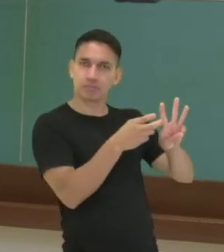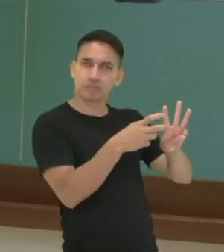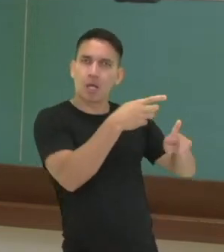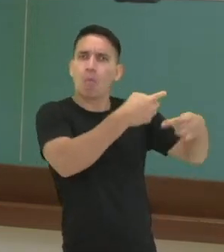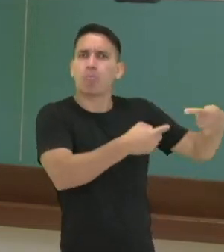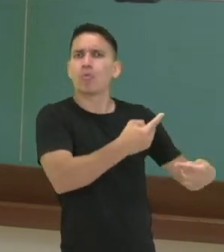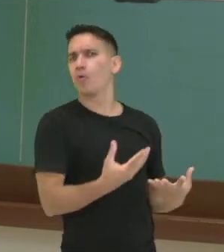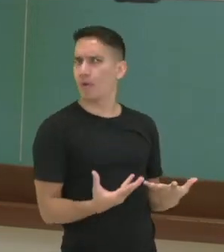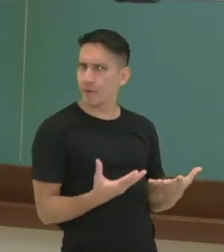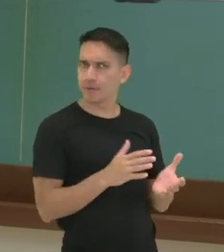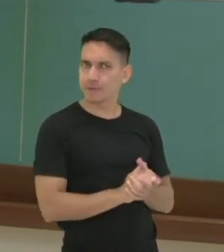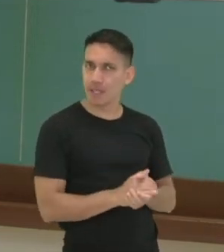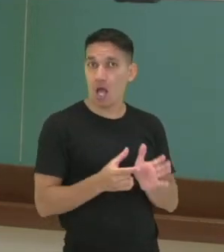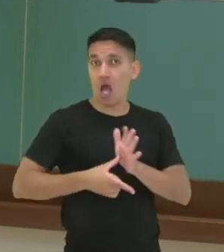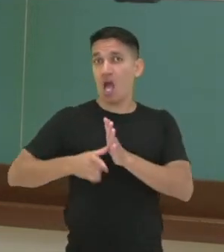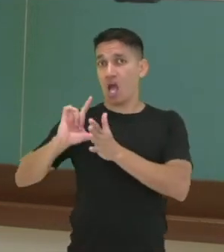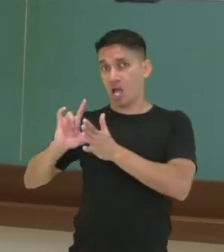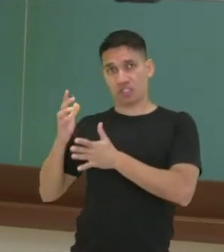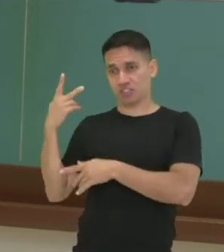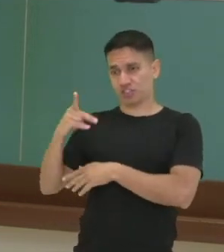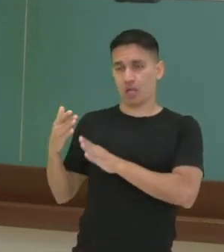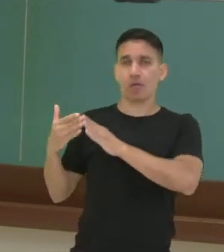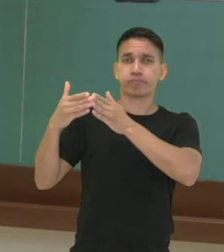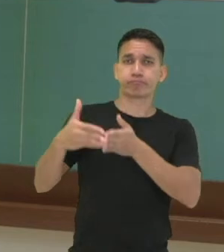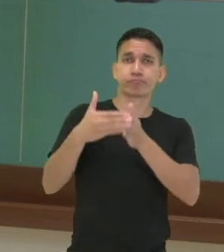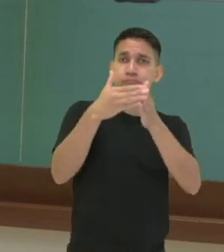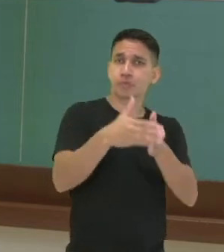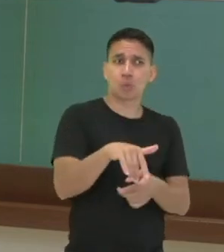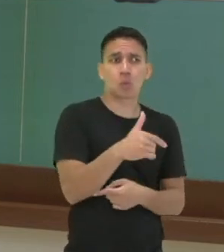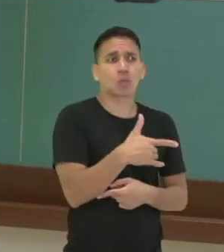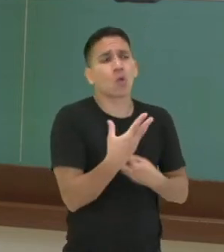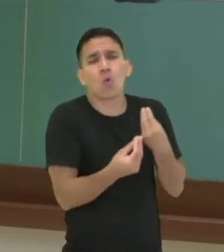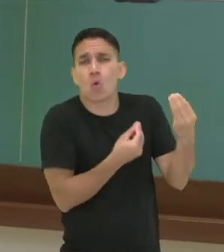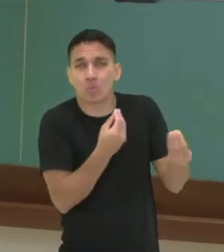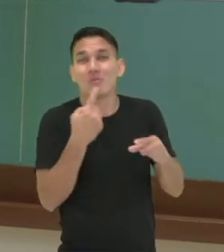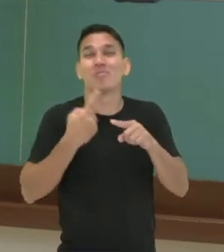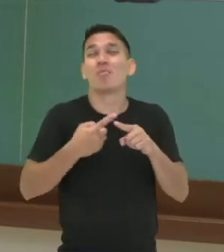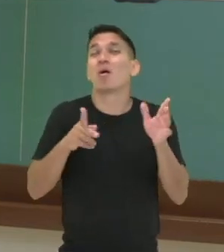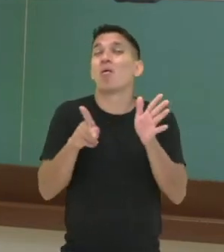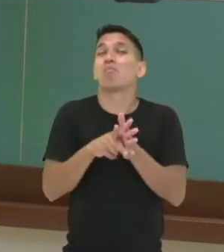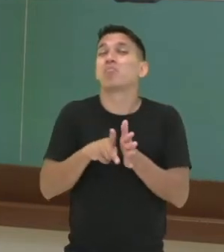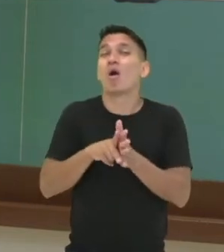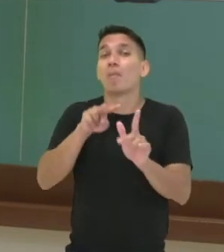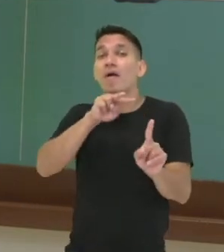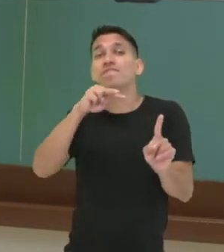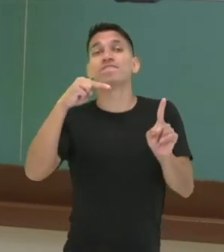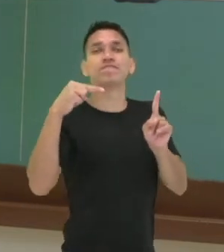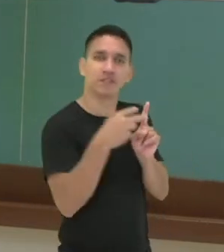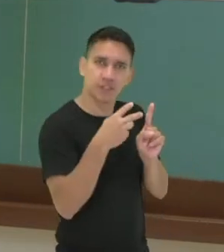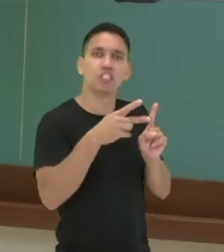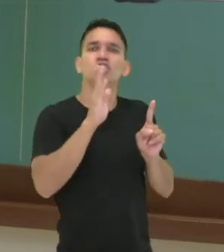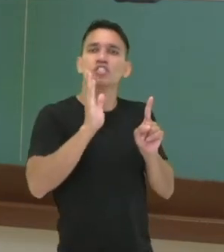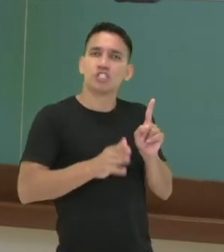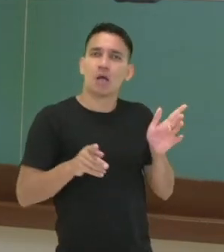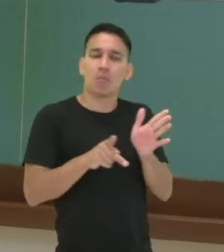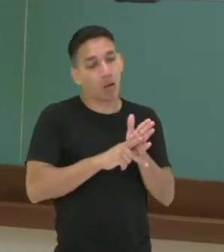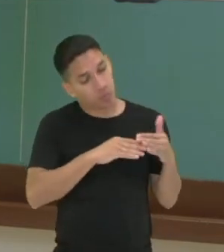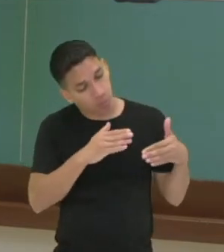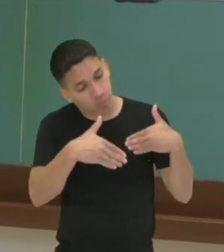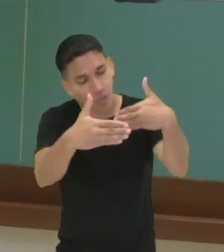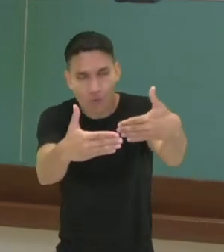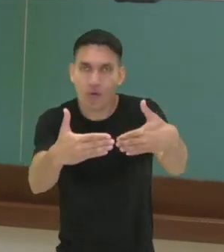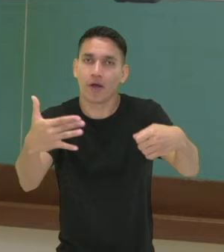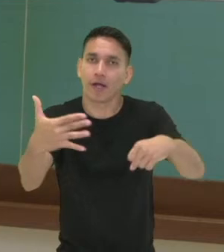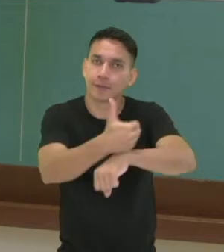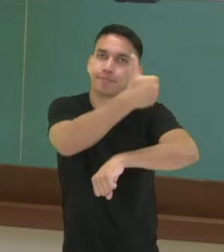da chegada de Cabral. Por quê? Porque a gente já tem essa visão a partir do processo de colonização.